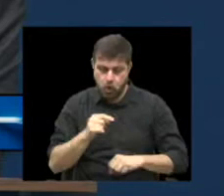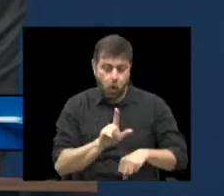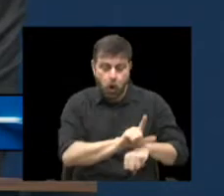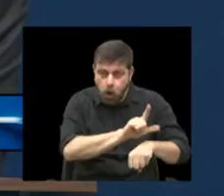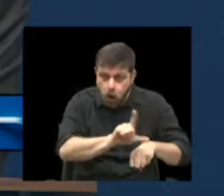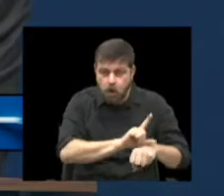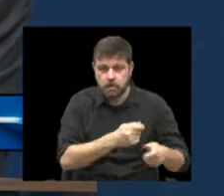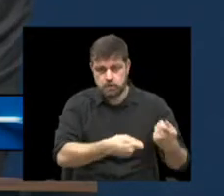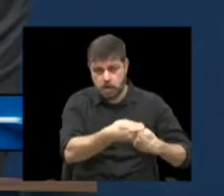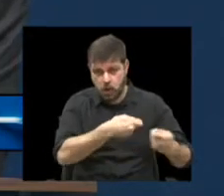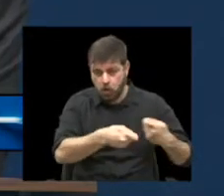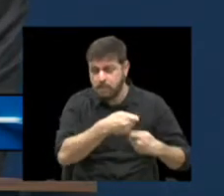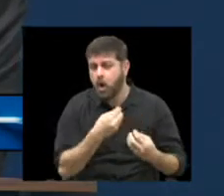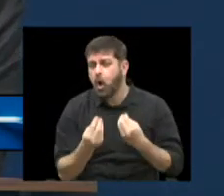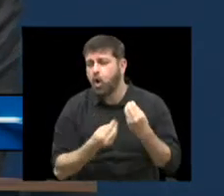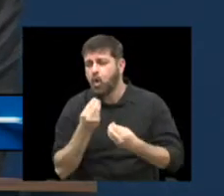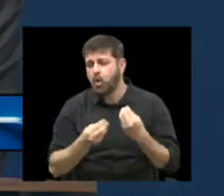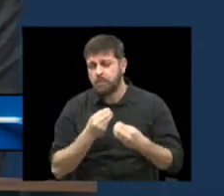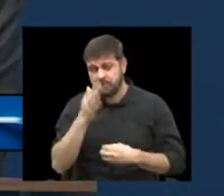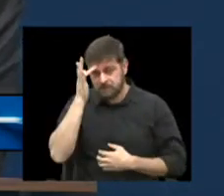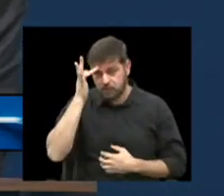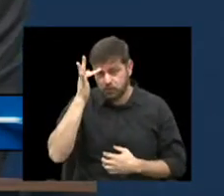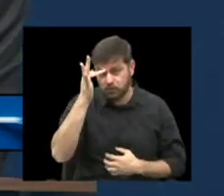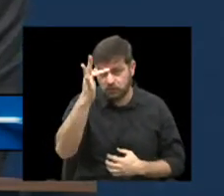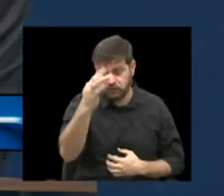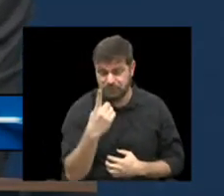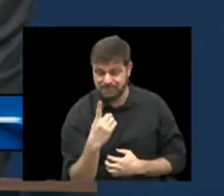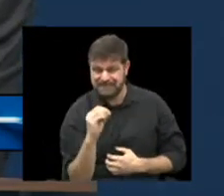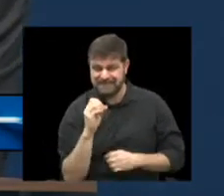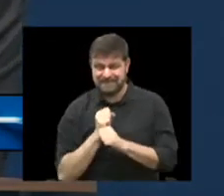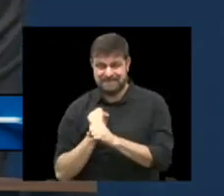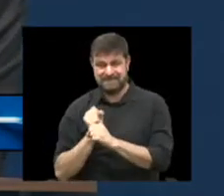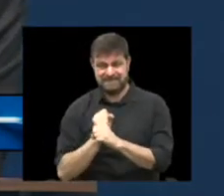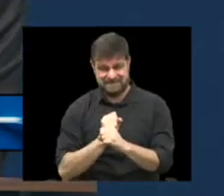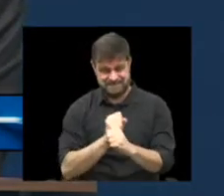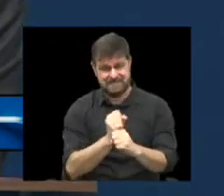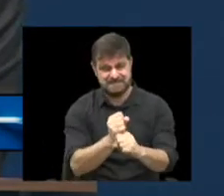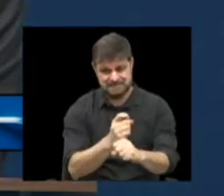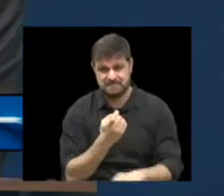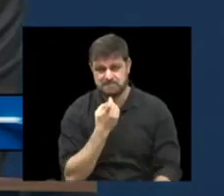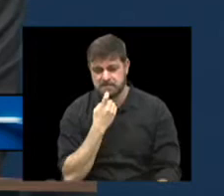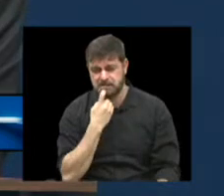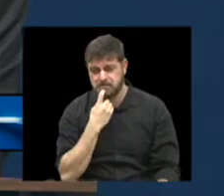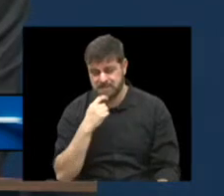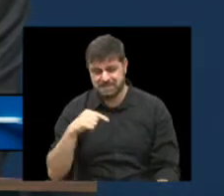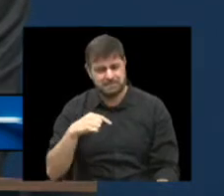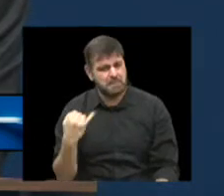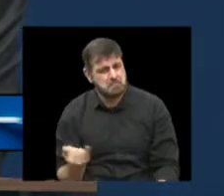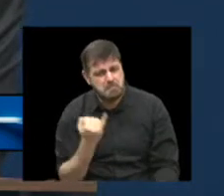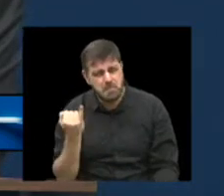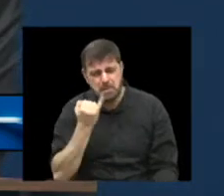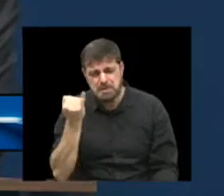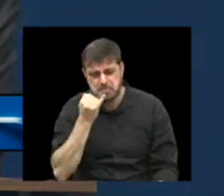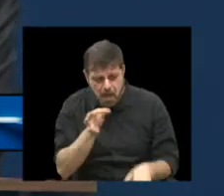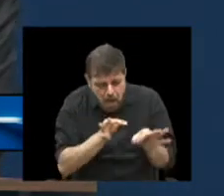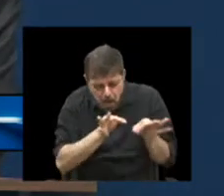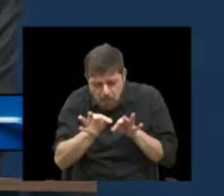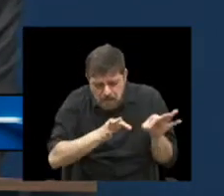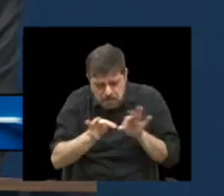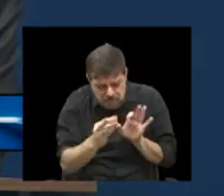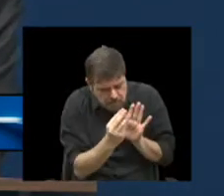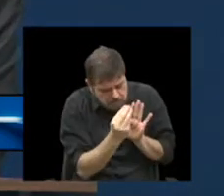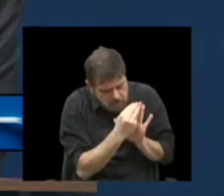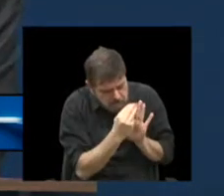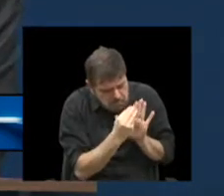cidade na próxima década. É, portanto, uma peça legislativa imensamente importante, uma peça de planejamento